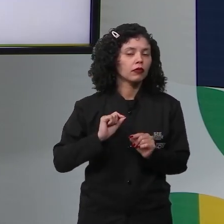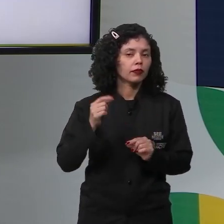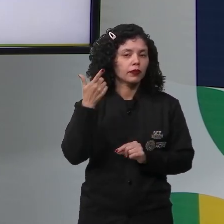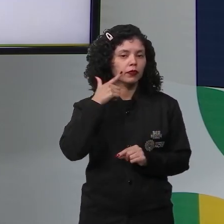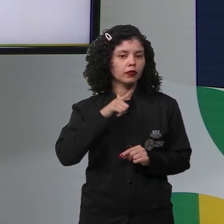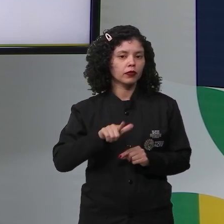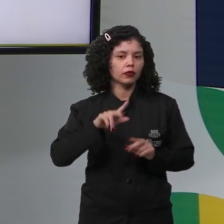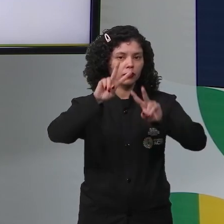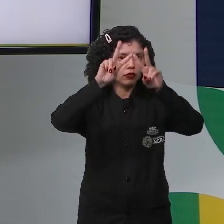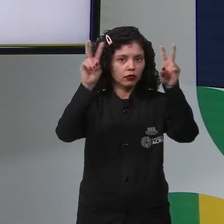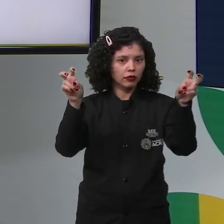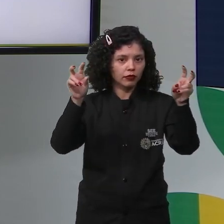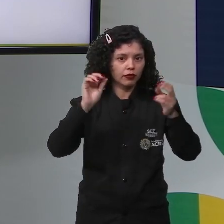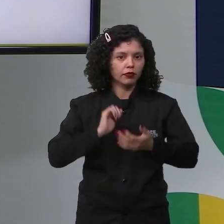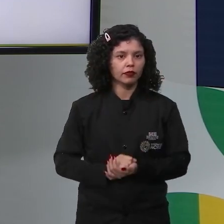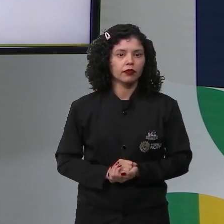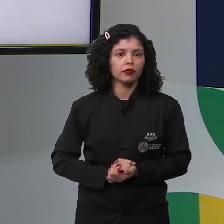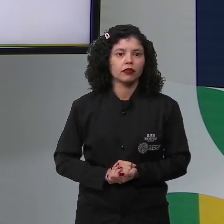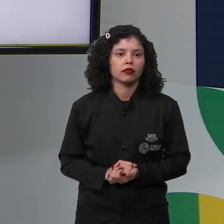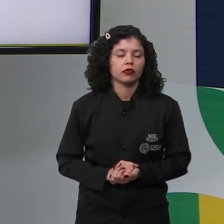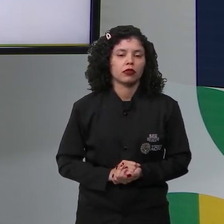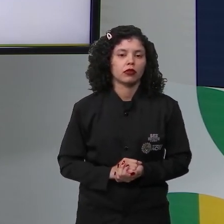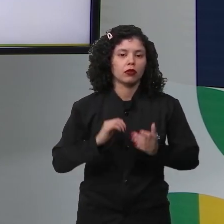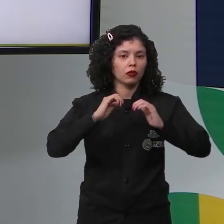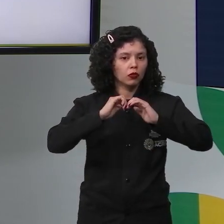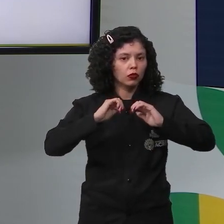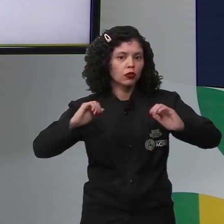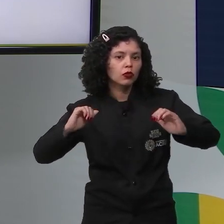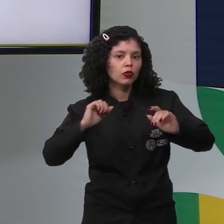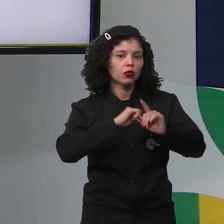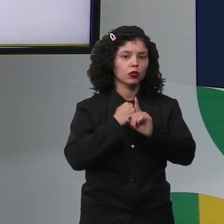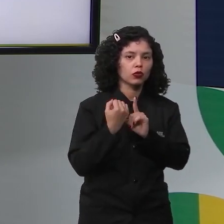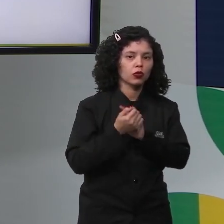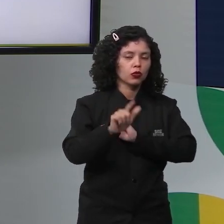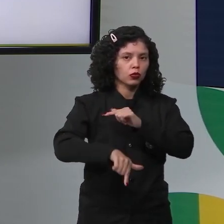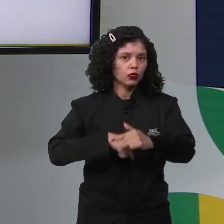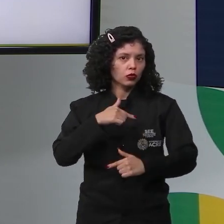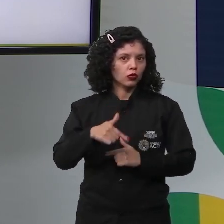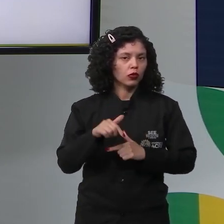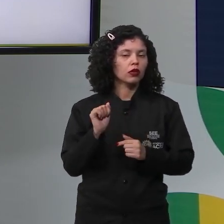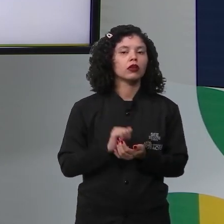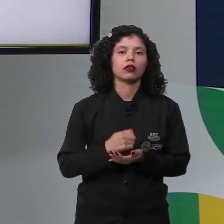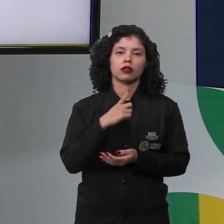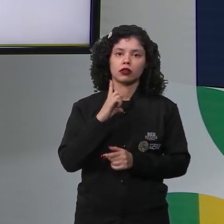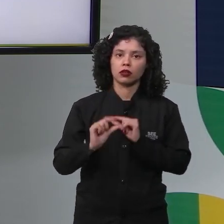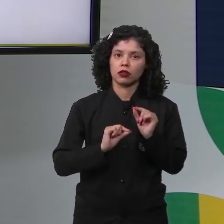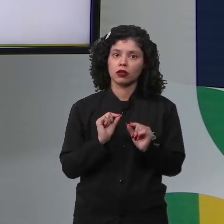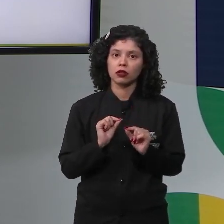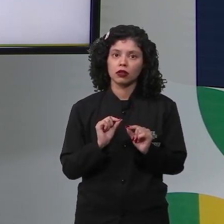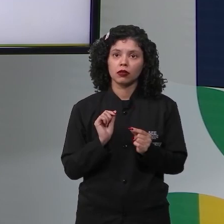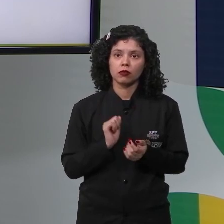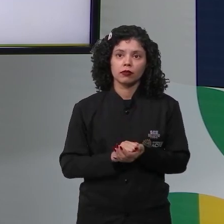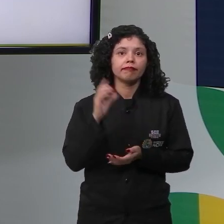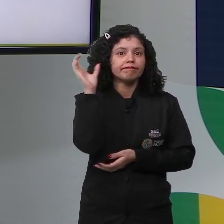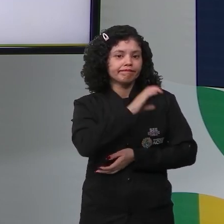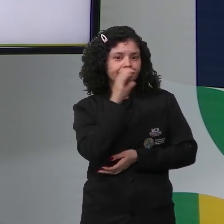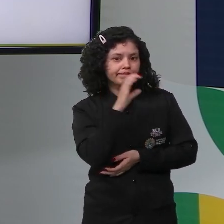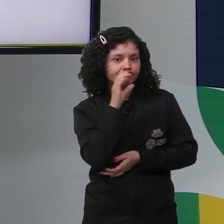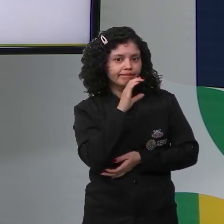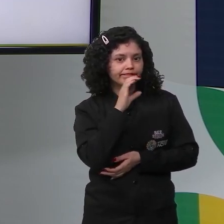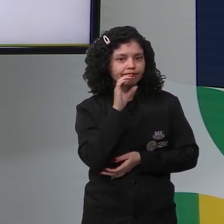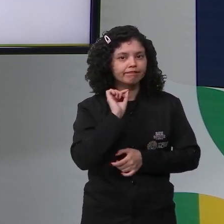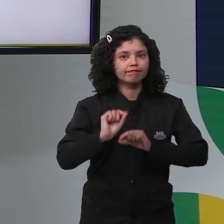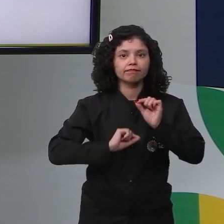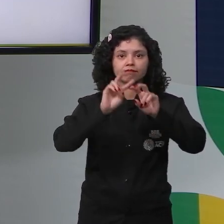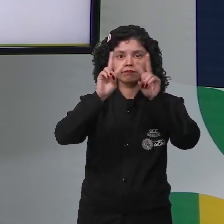seguinte fator. Com a divisão social do trabalho, nós temos uma aceleração no